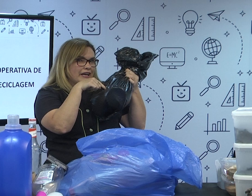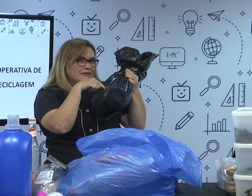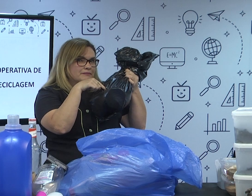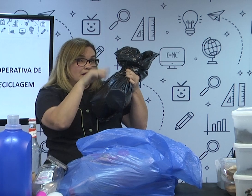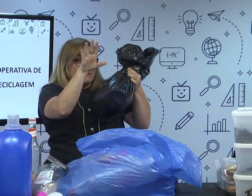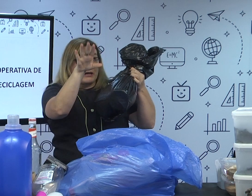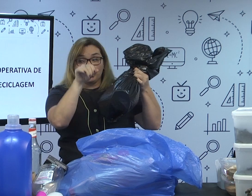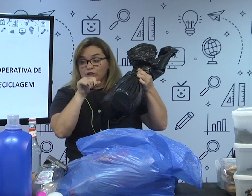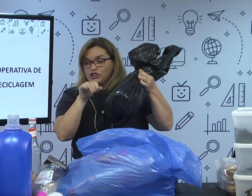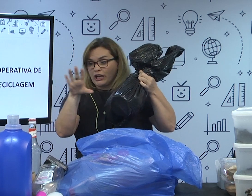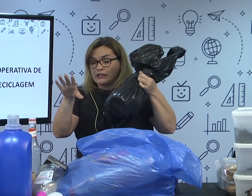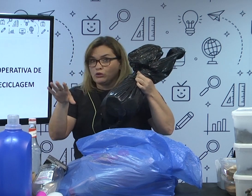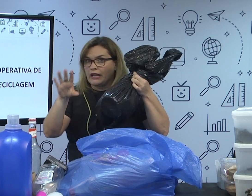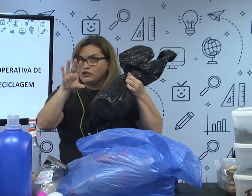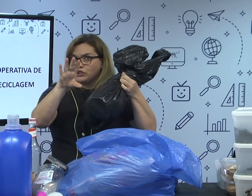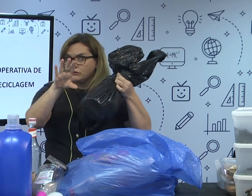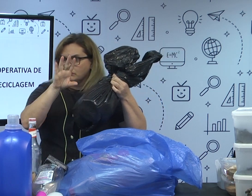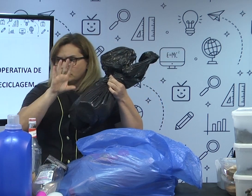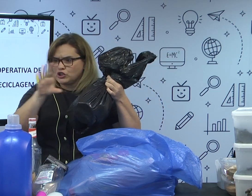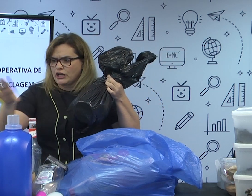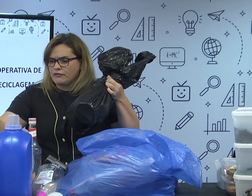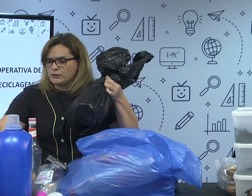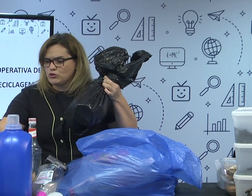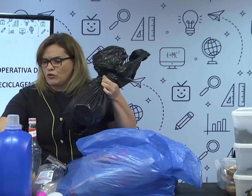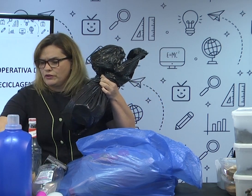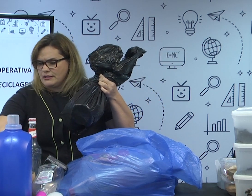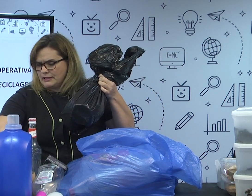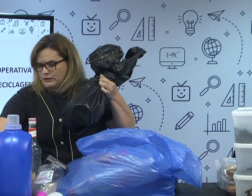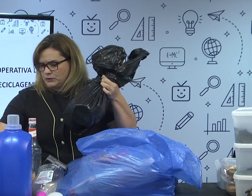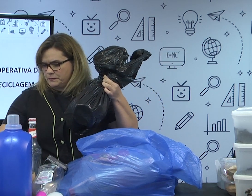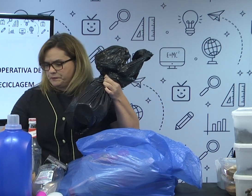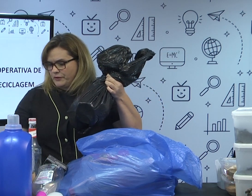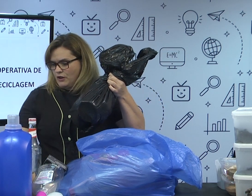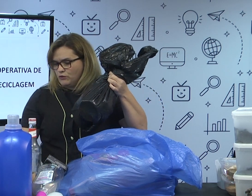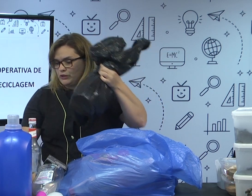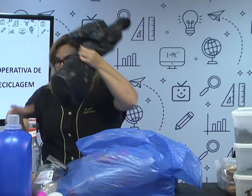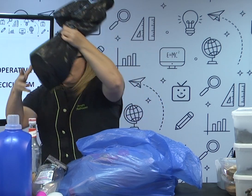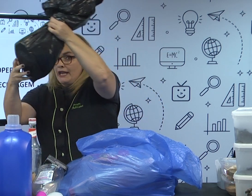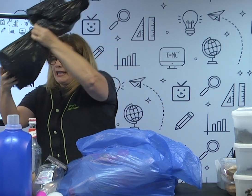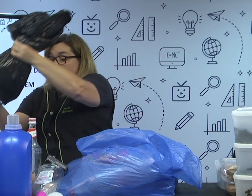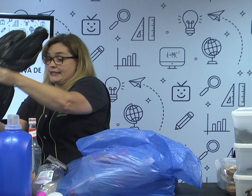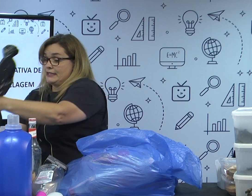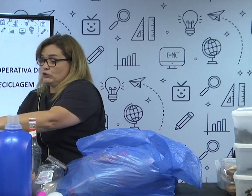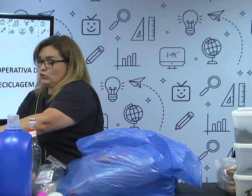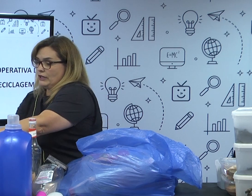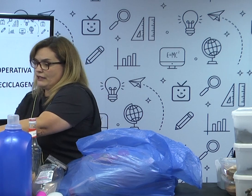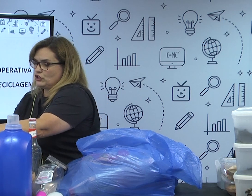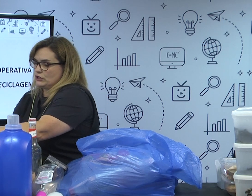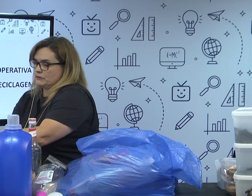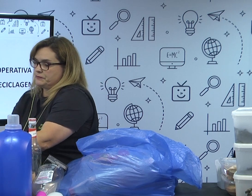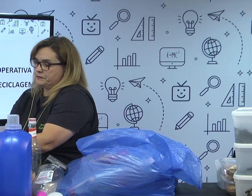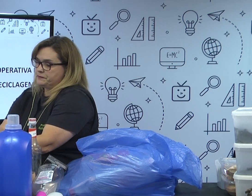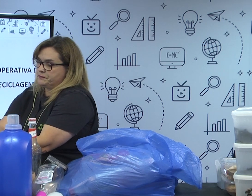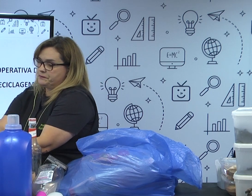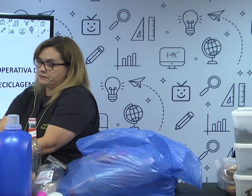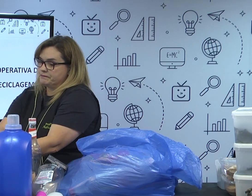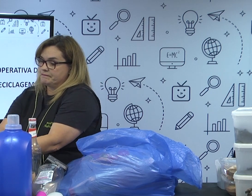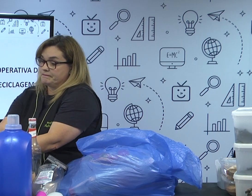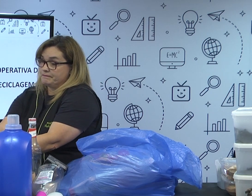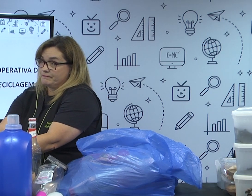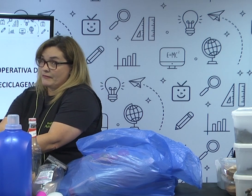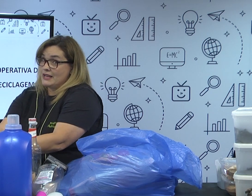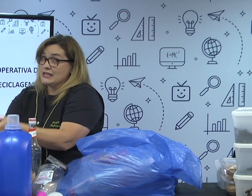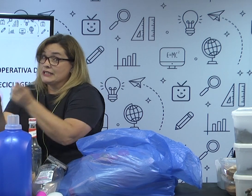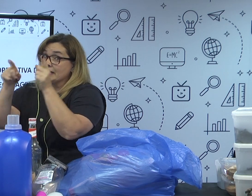Pouquinho, né? Mas vou deixar aqui do ladinho. Já vamos conversando. Vou deixar ele aqui do ladinho.